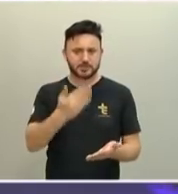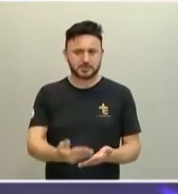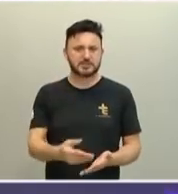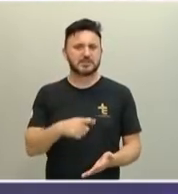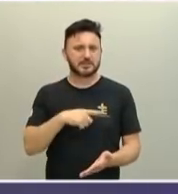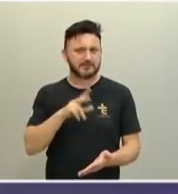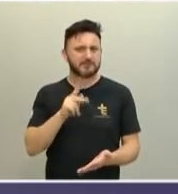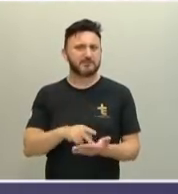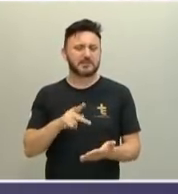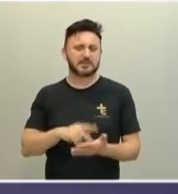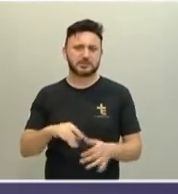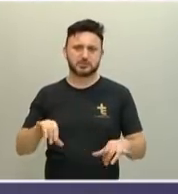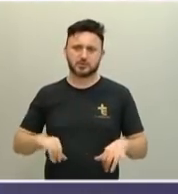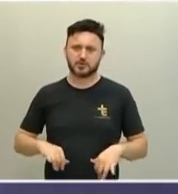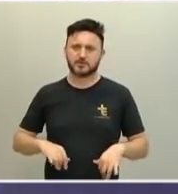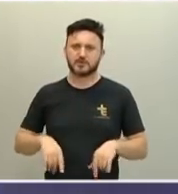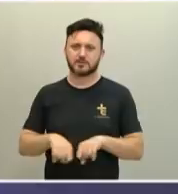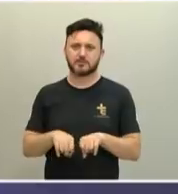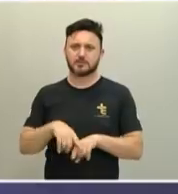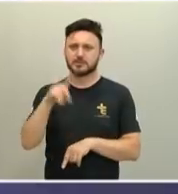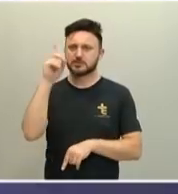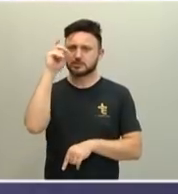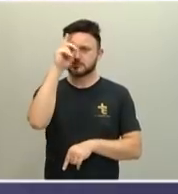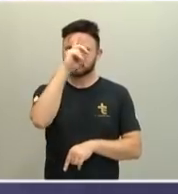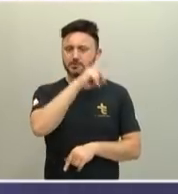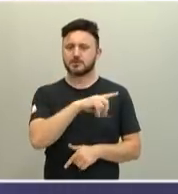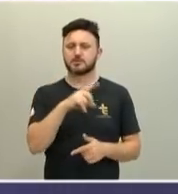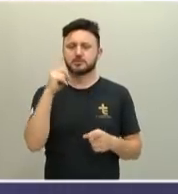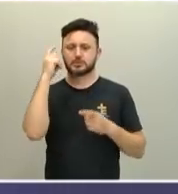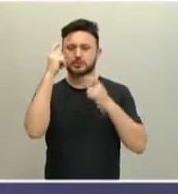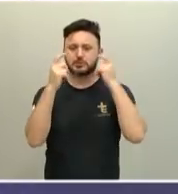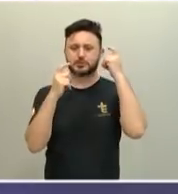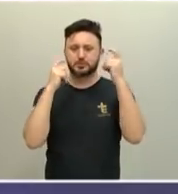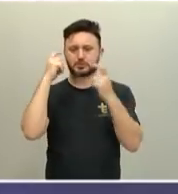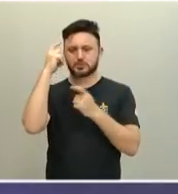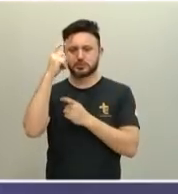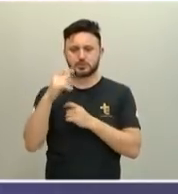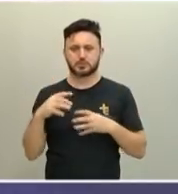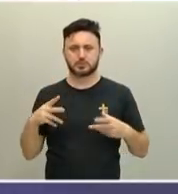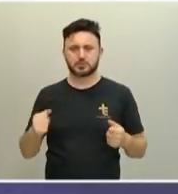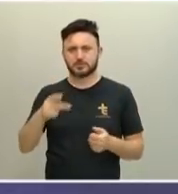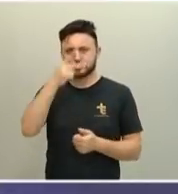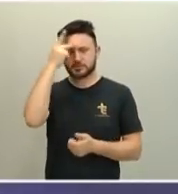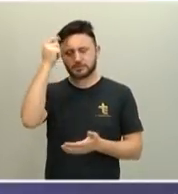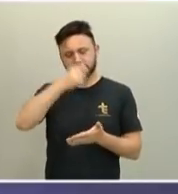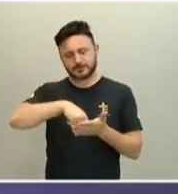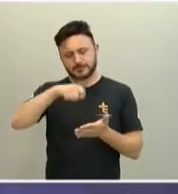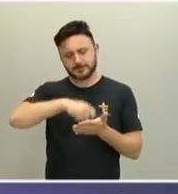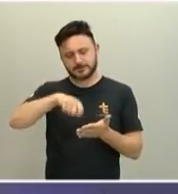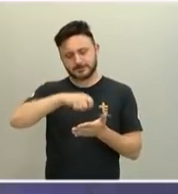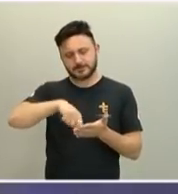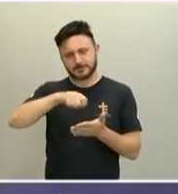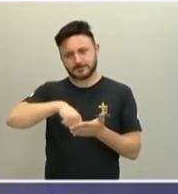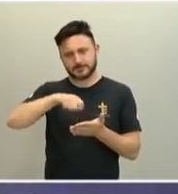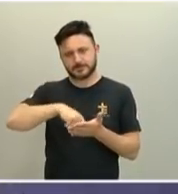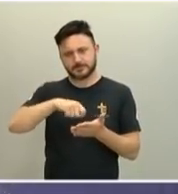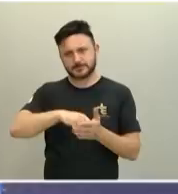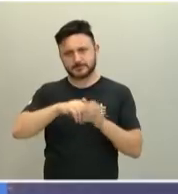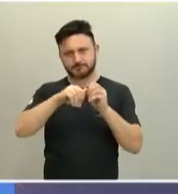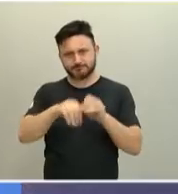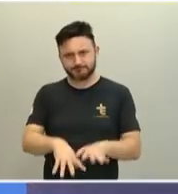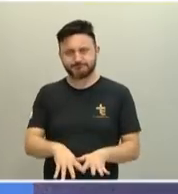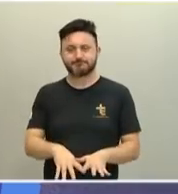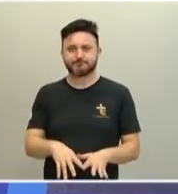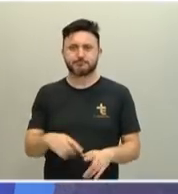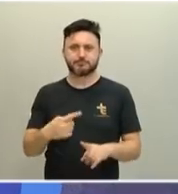desertos. Aqui há verdadeiros ossos secos, pessoas que escreveram trêmulas, pessoas que